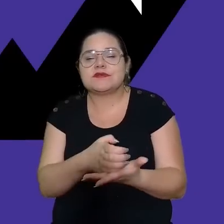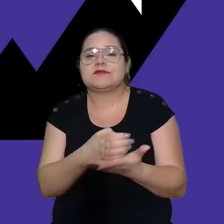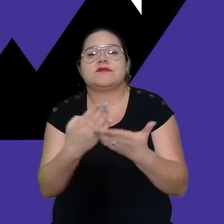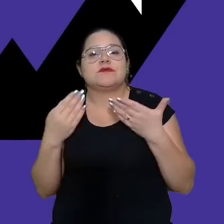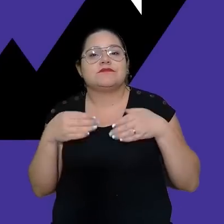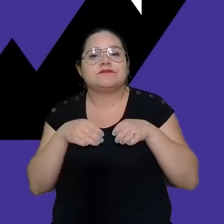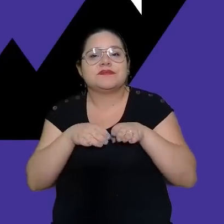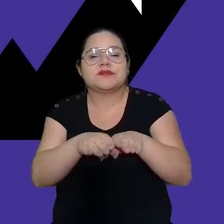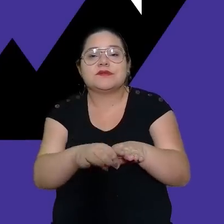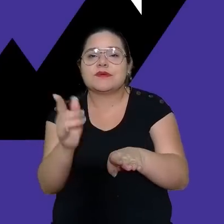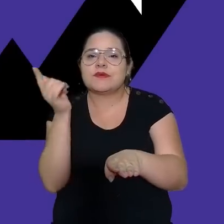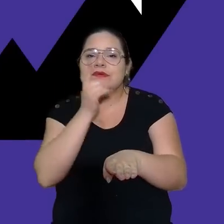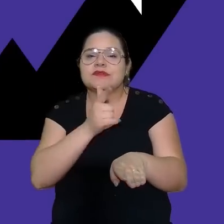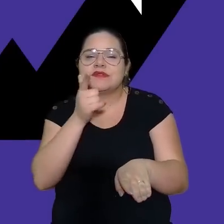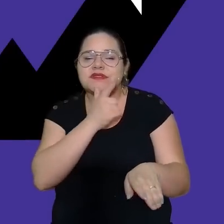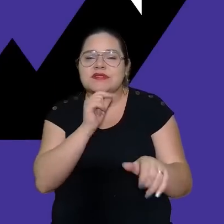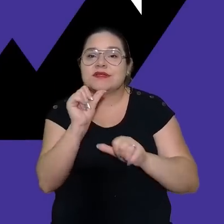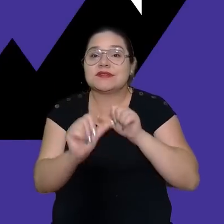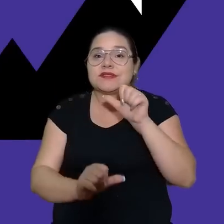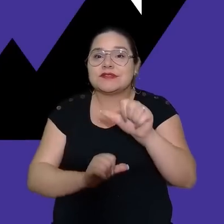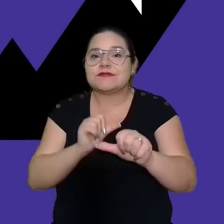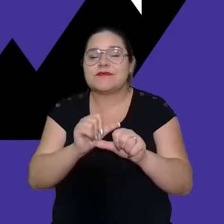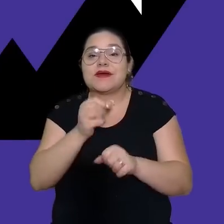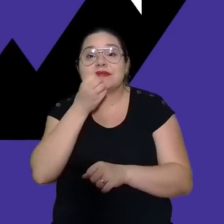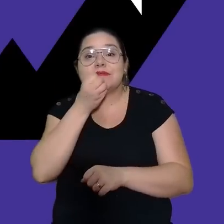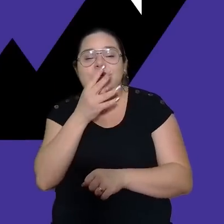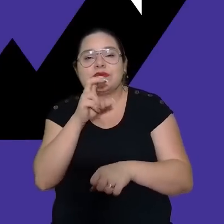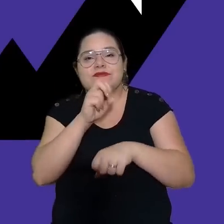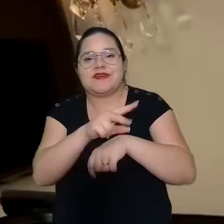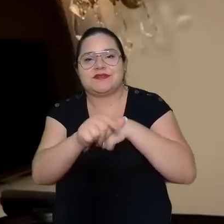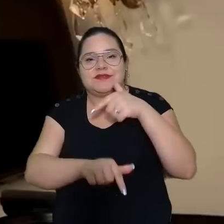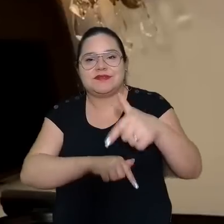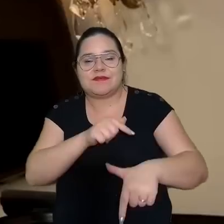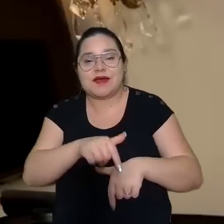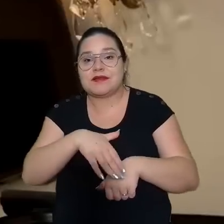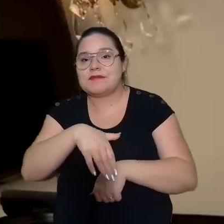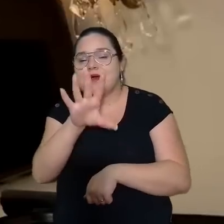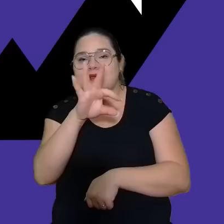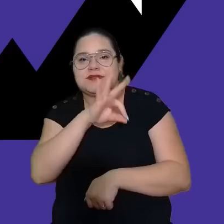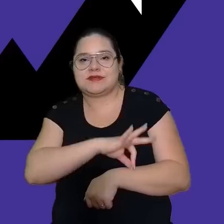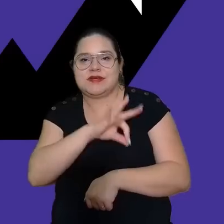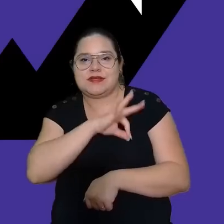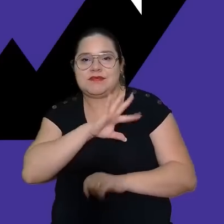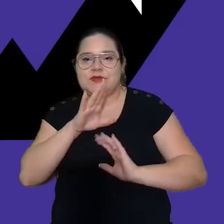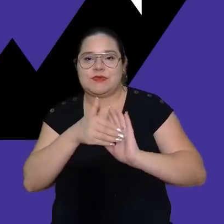eficiência se transforme em bons empregos e mais renda para a sua população.